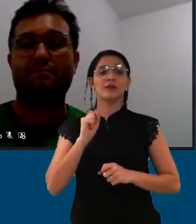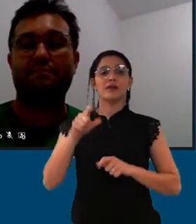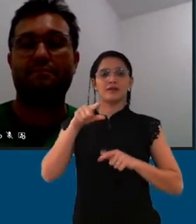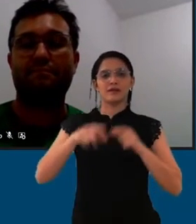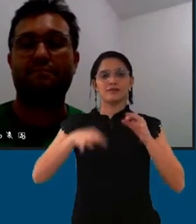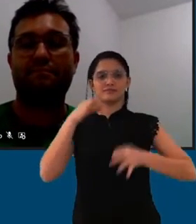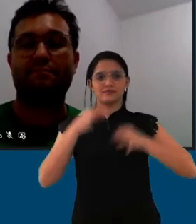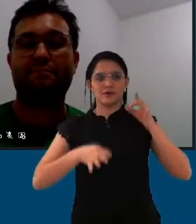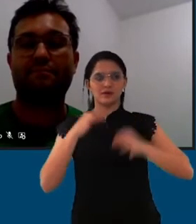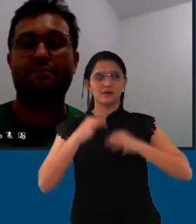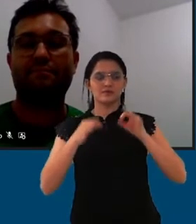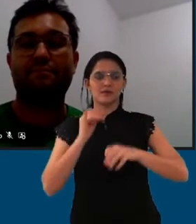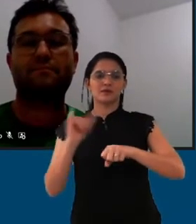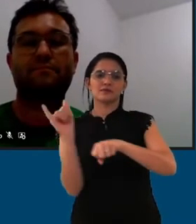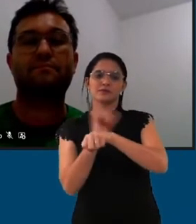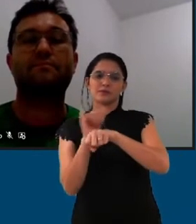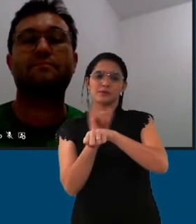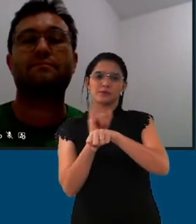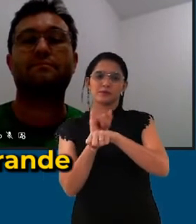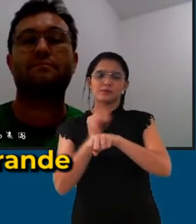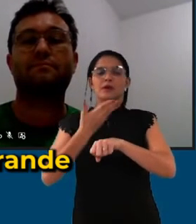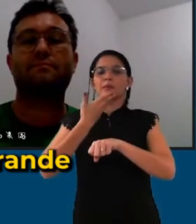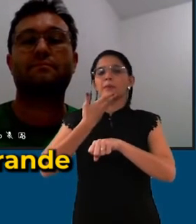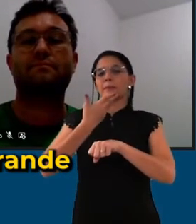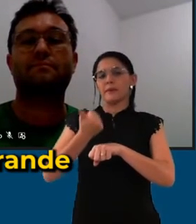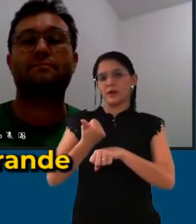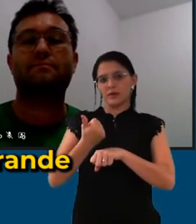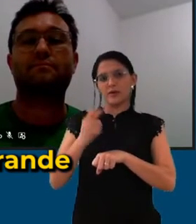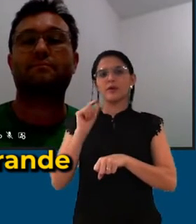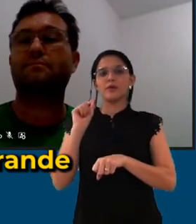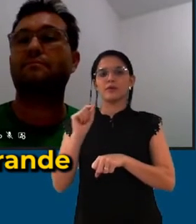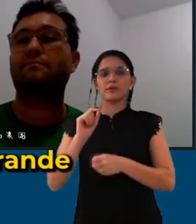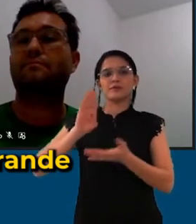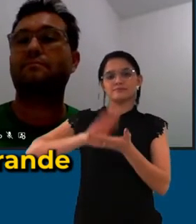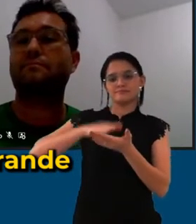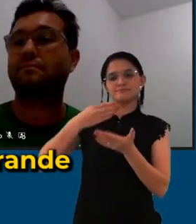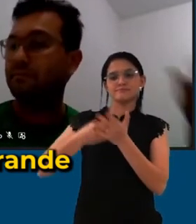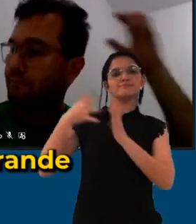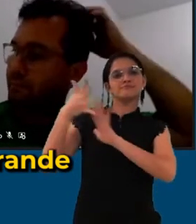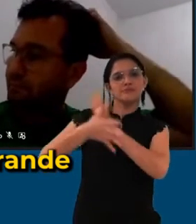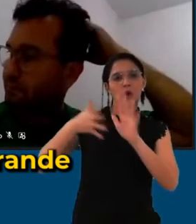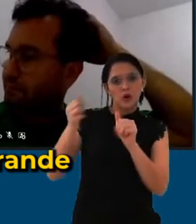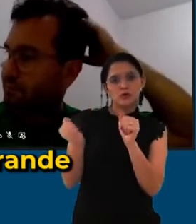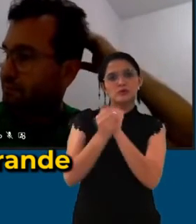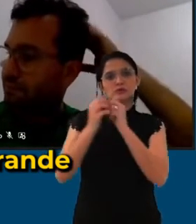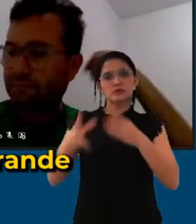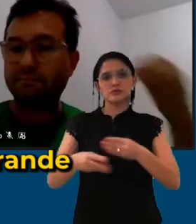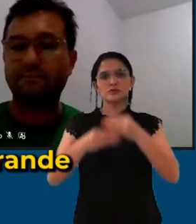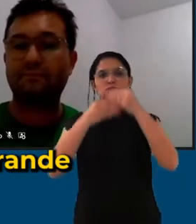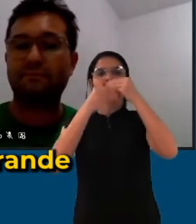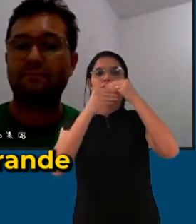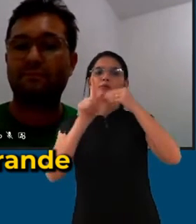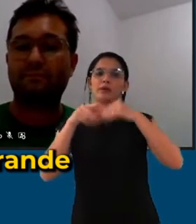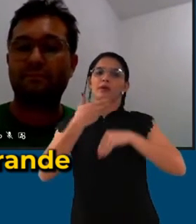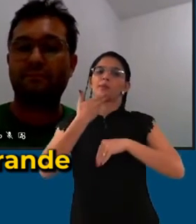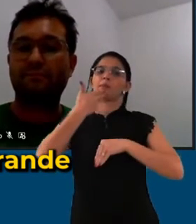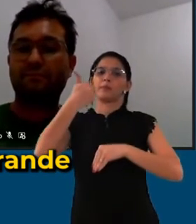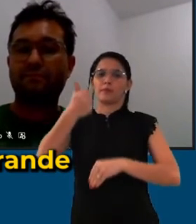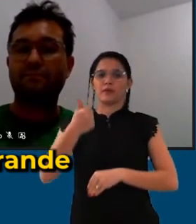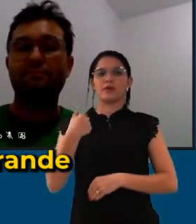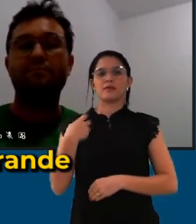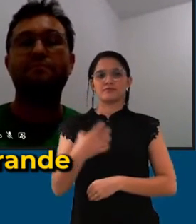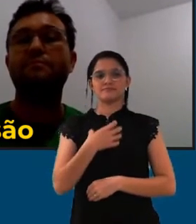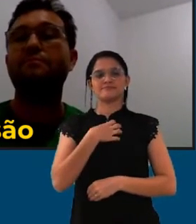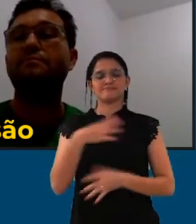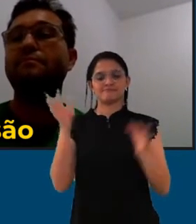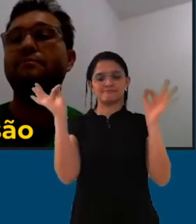ainda, com tradução simultânea em Libras, né? O que me dá uma